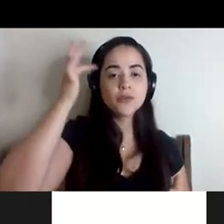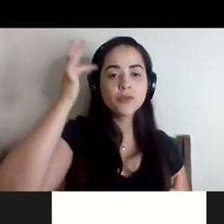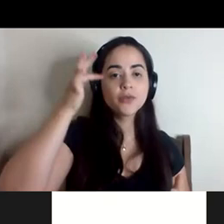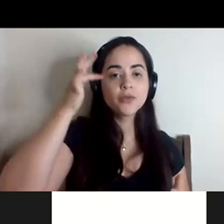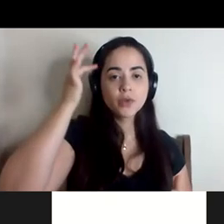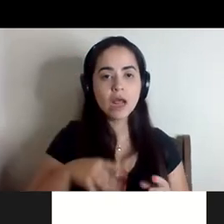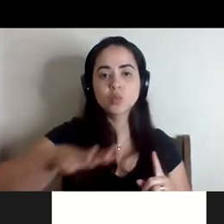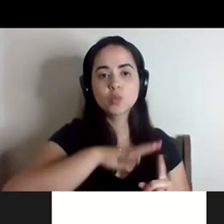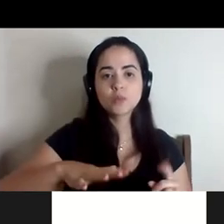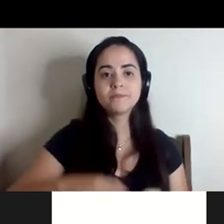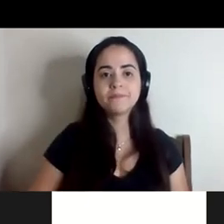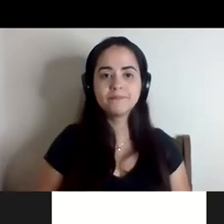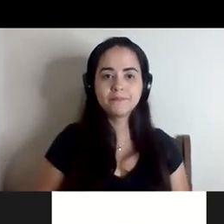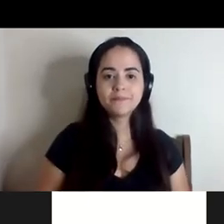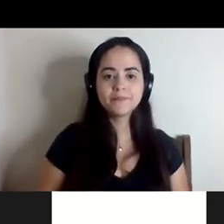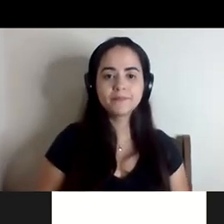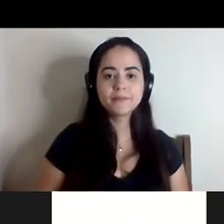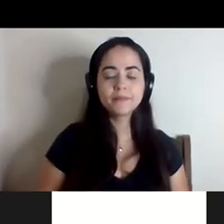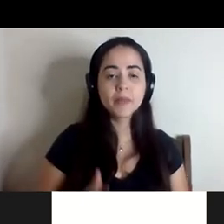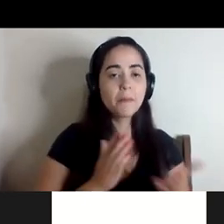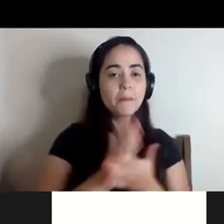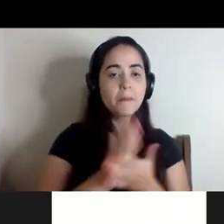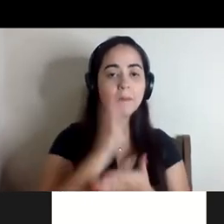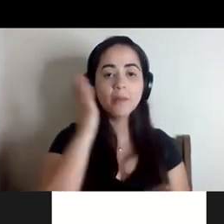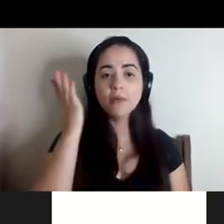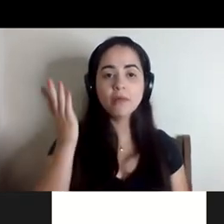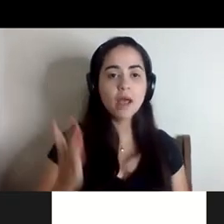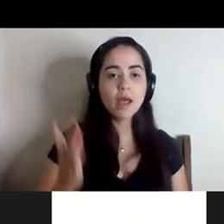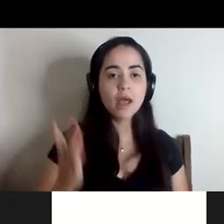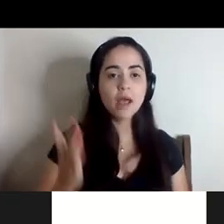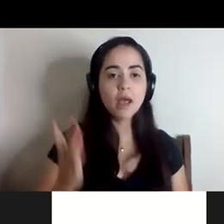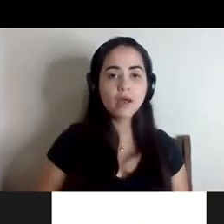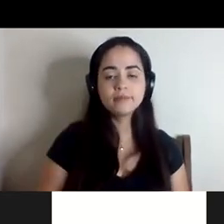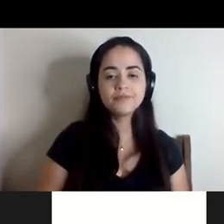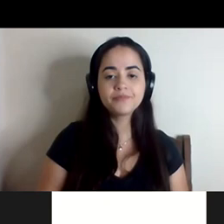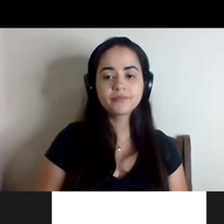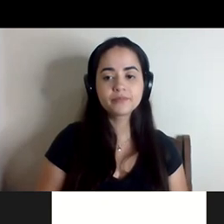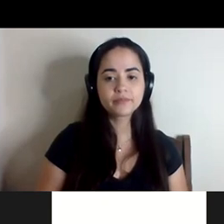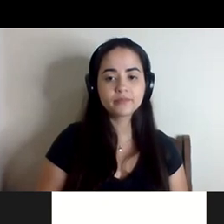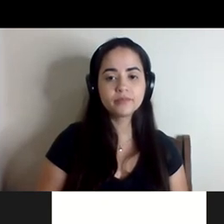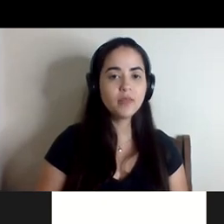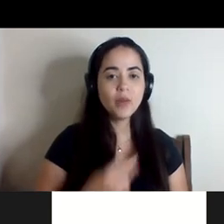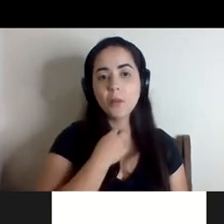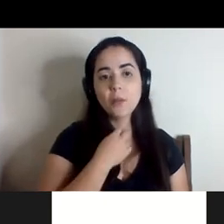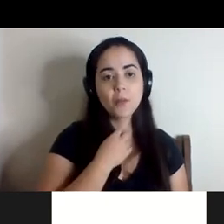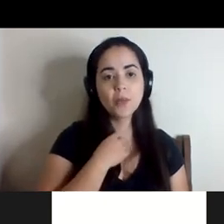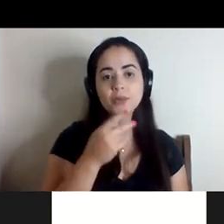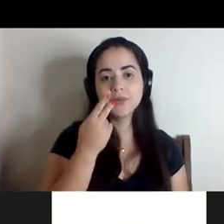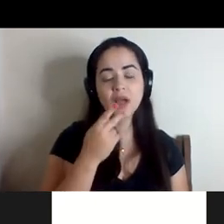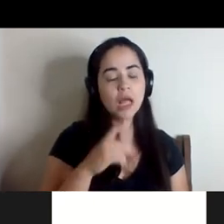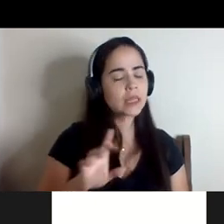filosofia/sociologia. Estava escrito assim, foi aprovado dessa maneira. Então, eu não